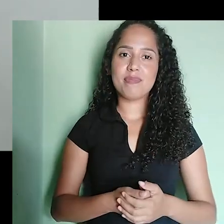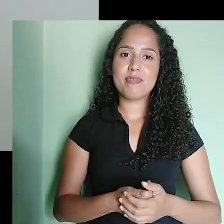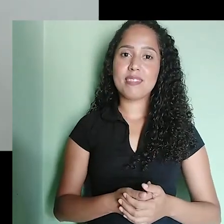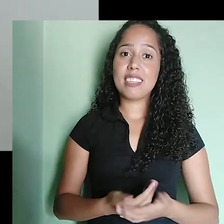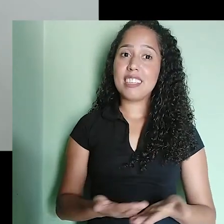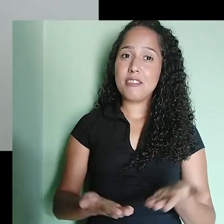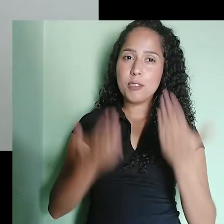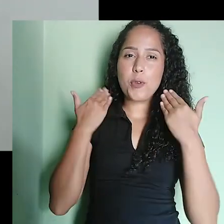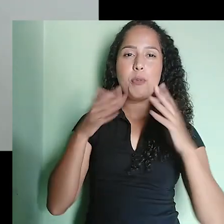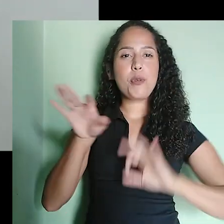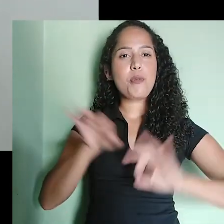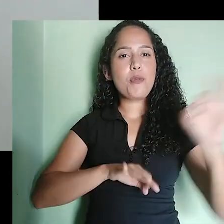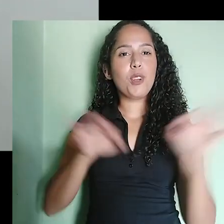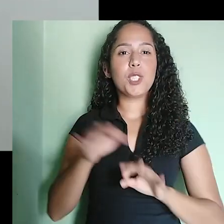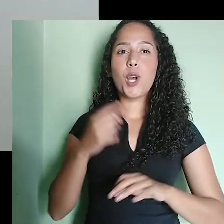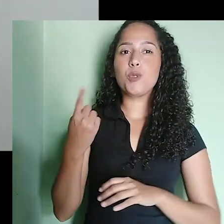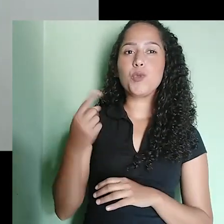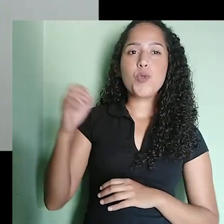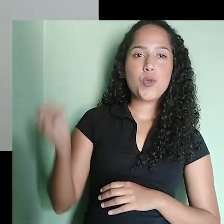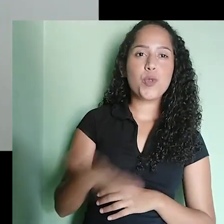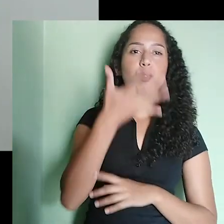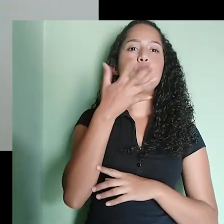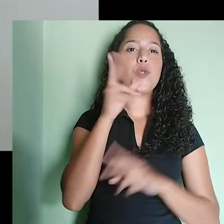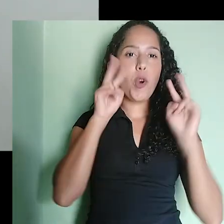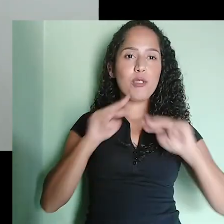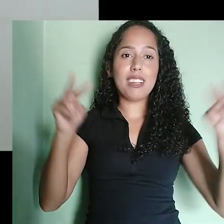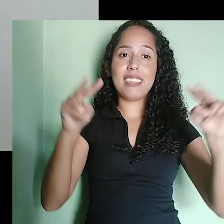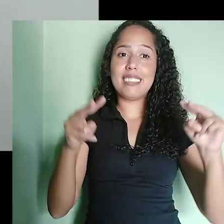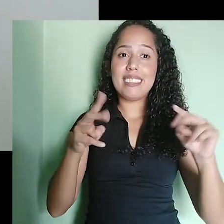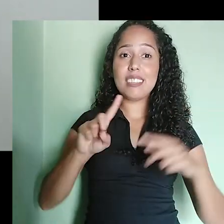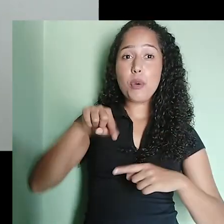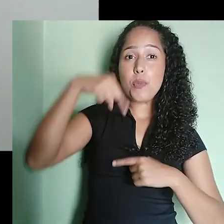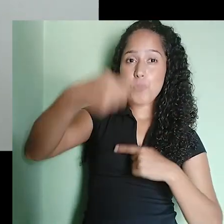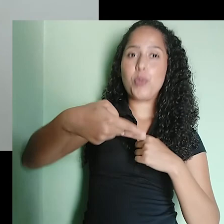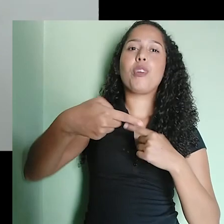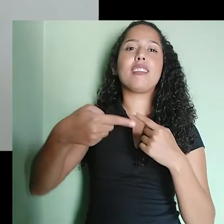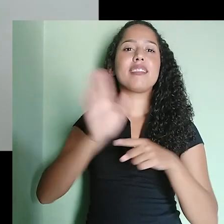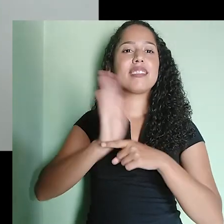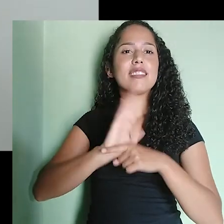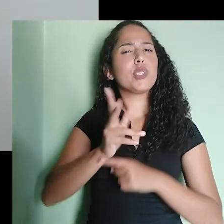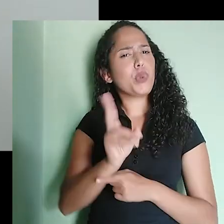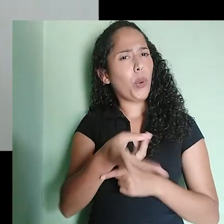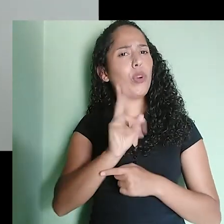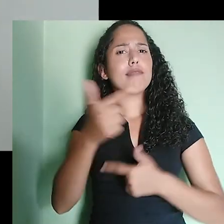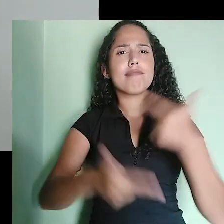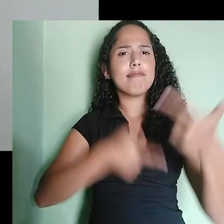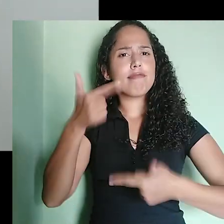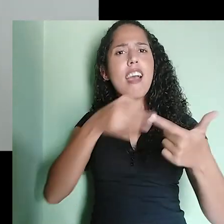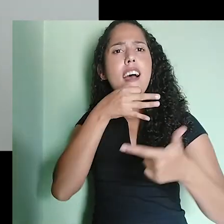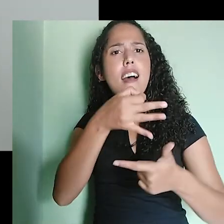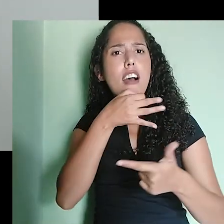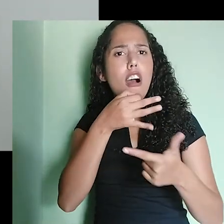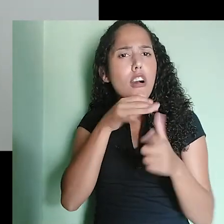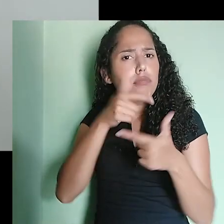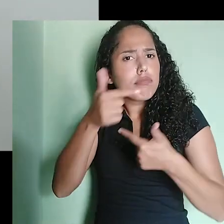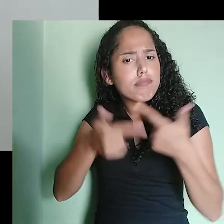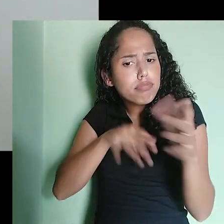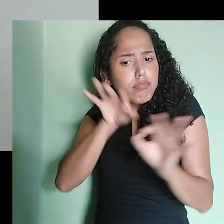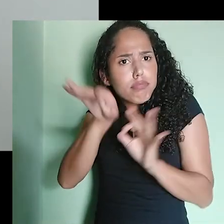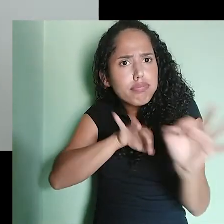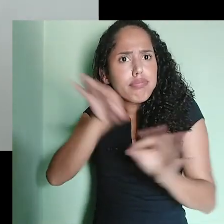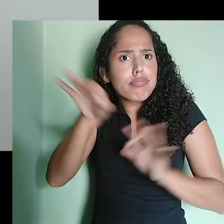Fique comigo no projeto Um Novo Olhar, pois nos próximos vídeos vamos continuar trabalhando no aperfeiçoamento